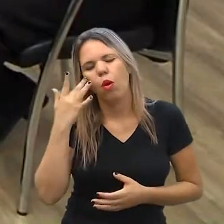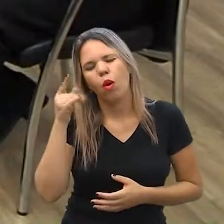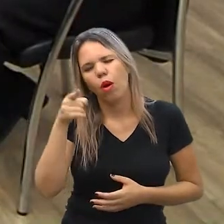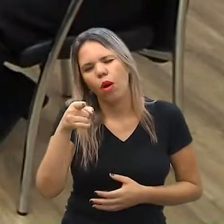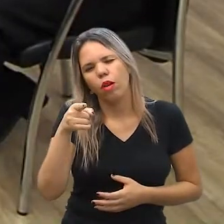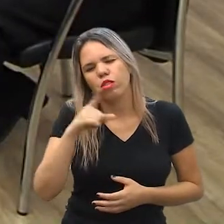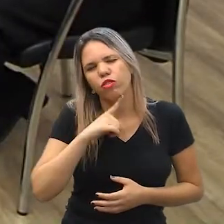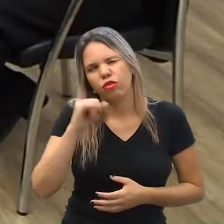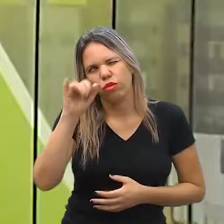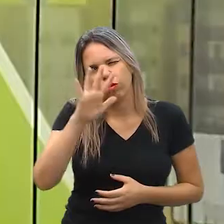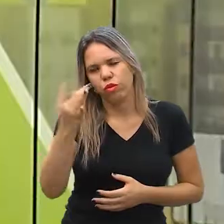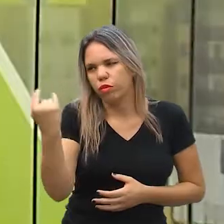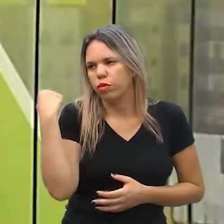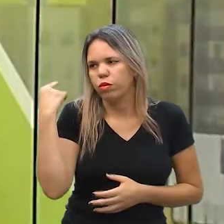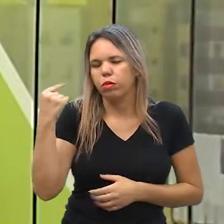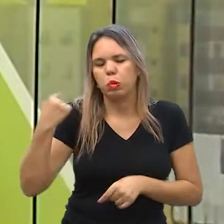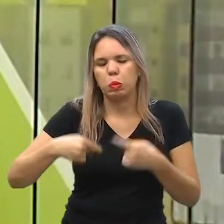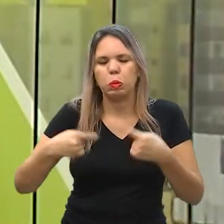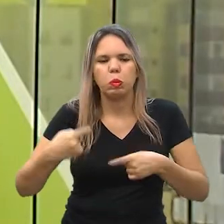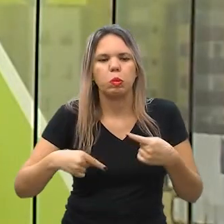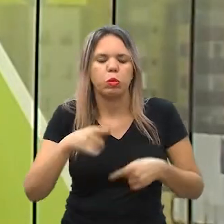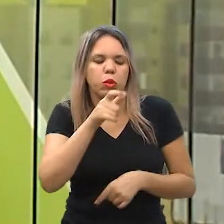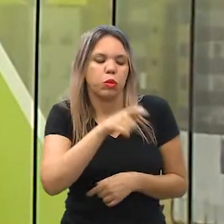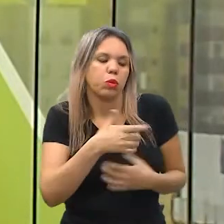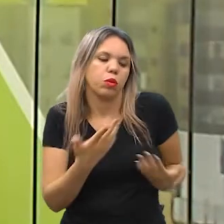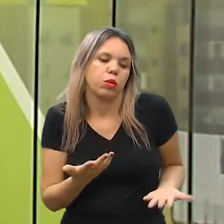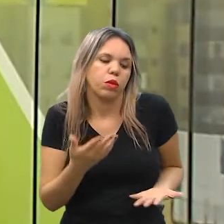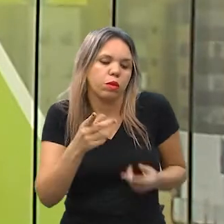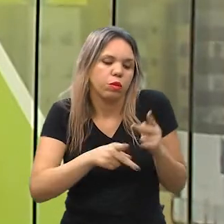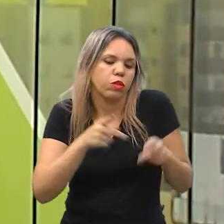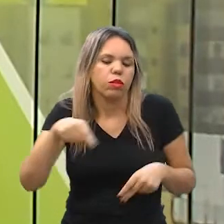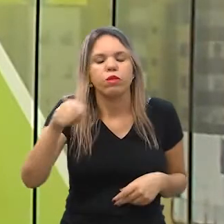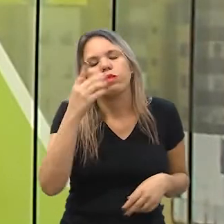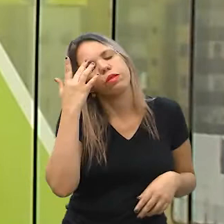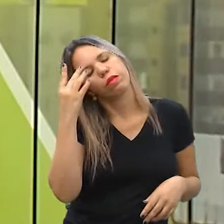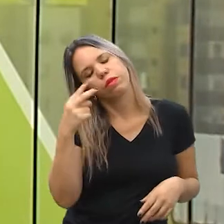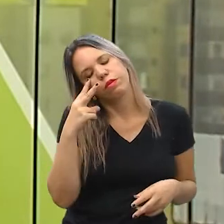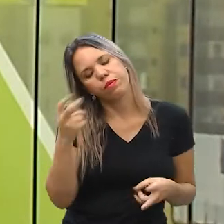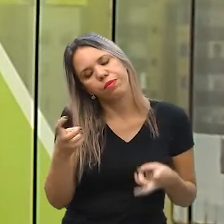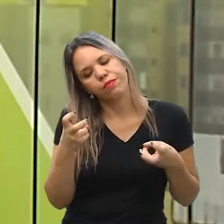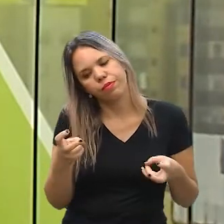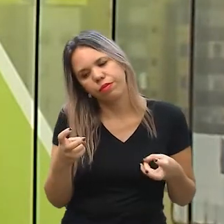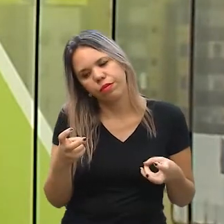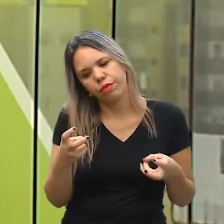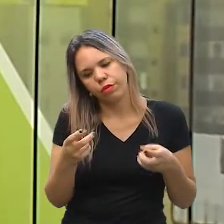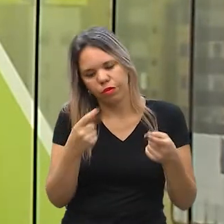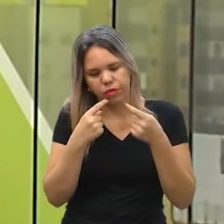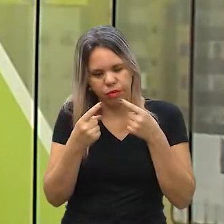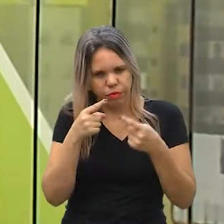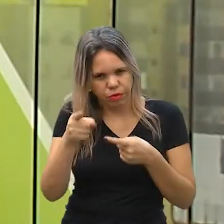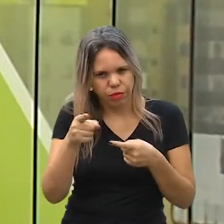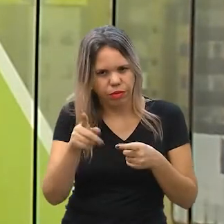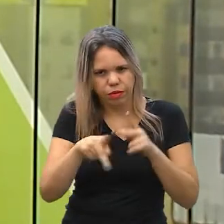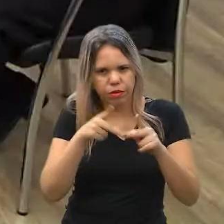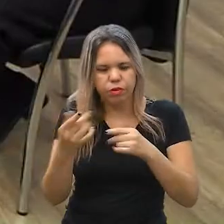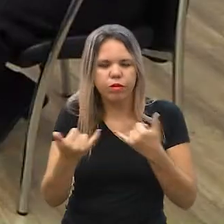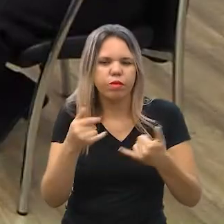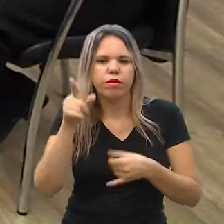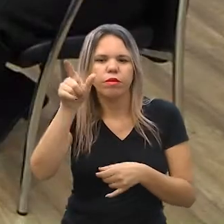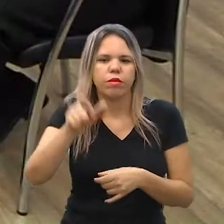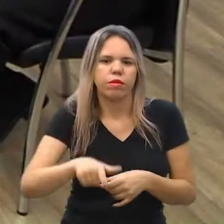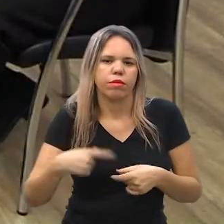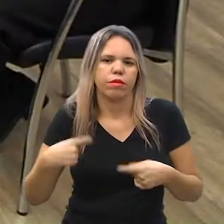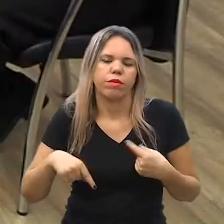Que imagem que você tinha de político e como que as pessoas elas veem? Qual que é o feedback que você